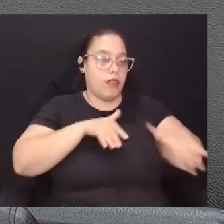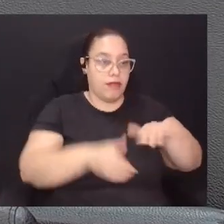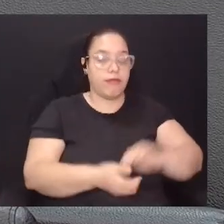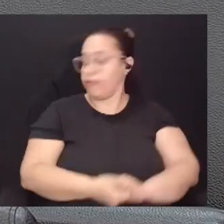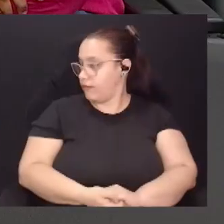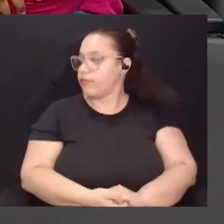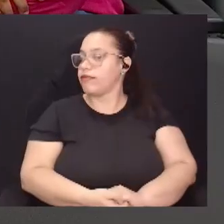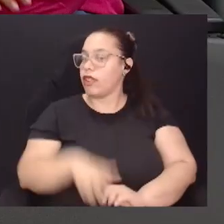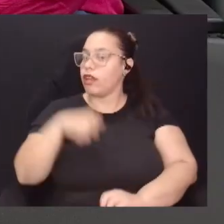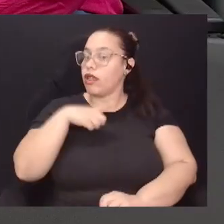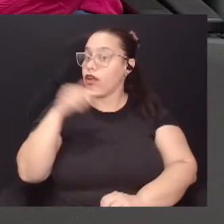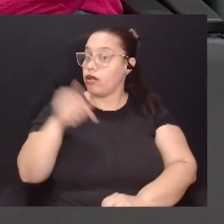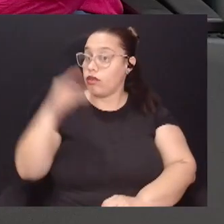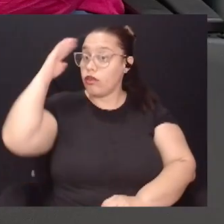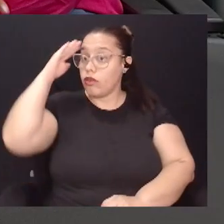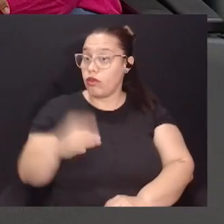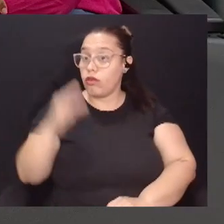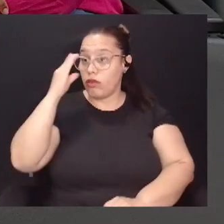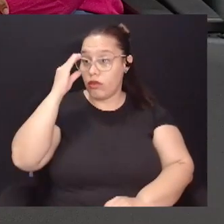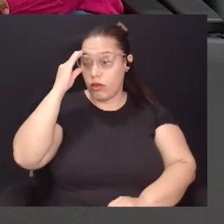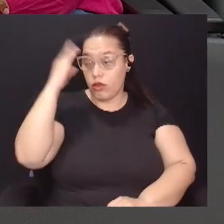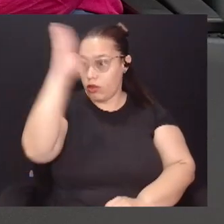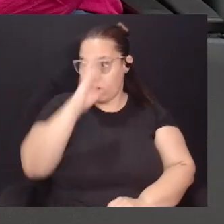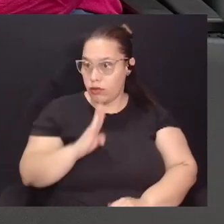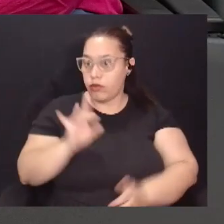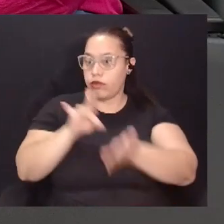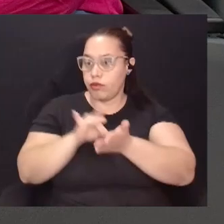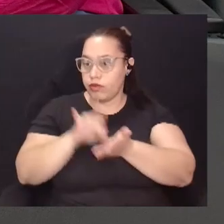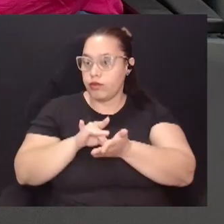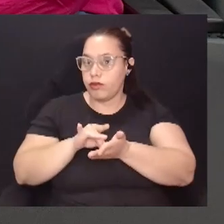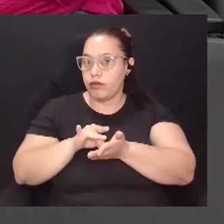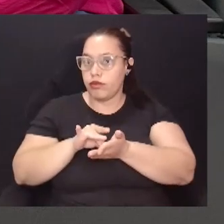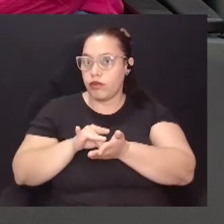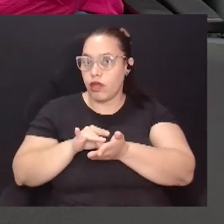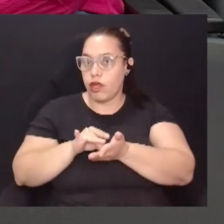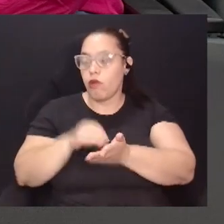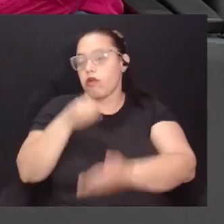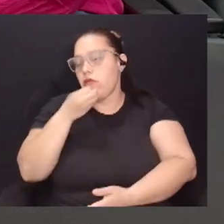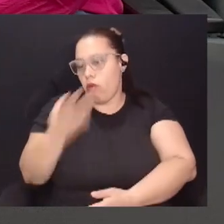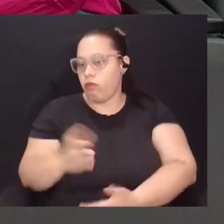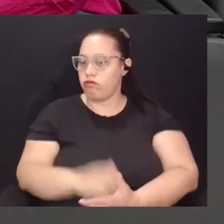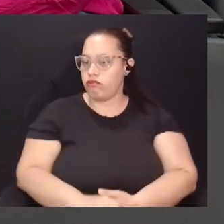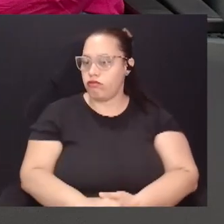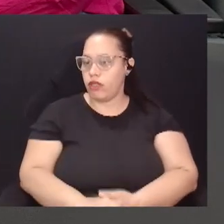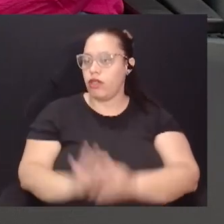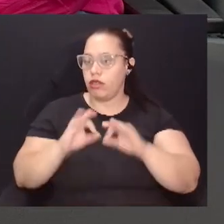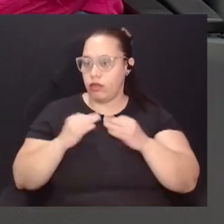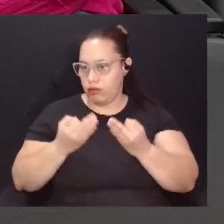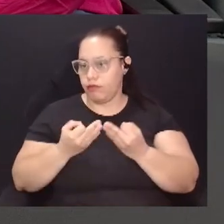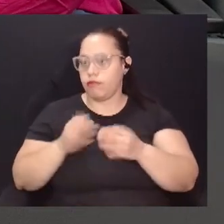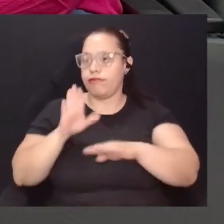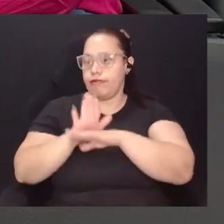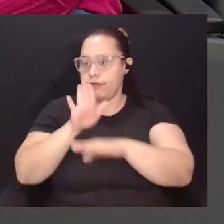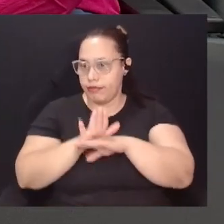esse momento. E tendo aqui, né, principalmente aqui no Brasil, vai ser realmente muito, de muito benefício, né, para essas